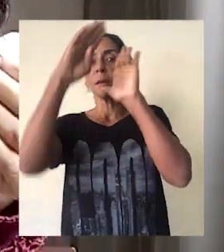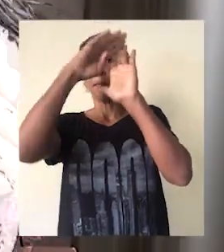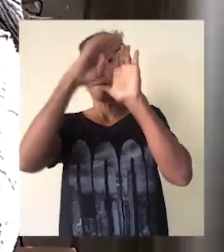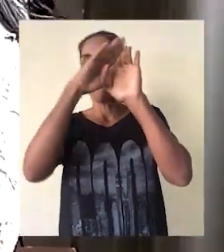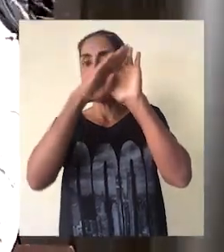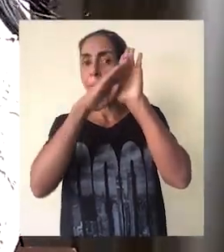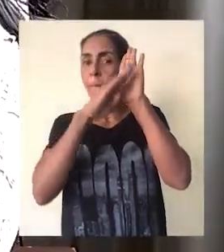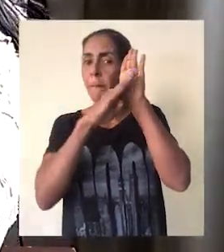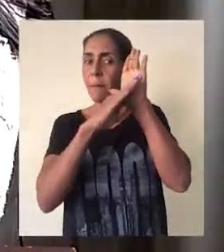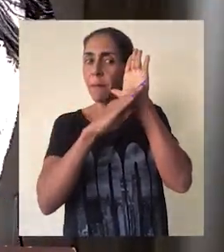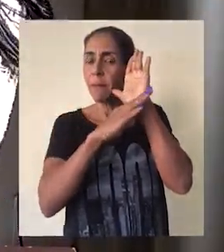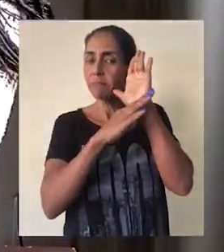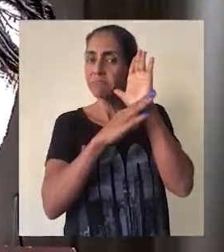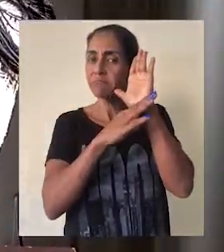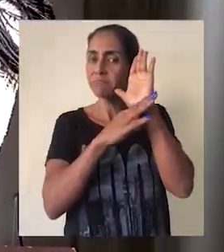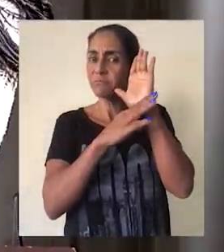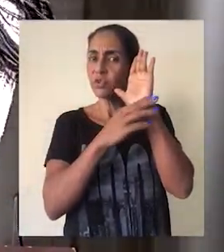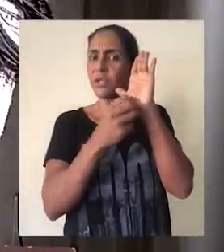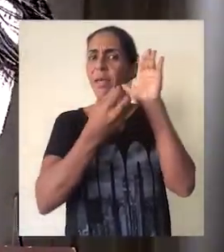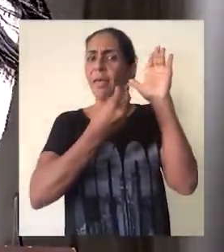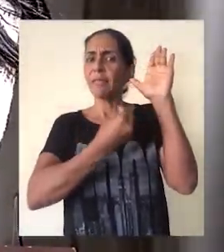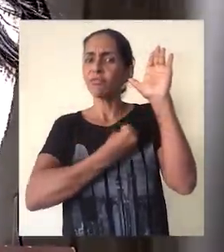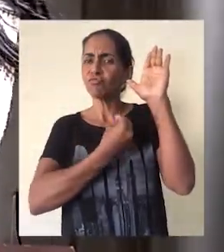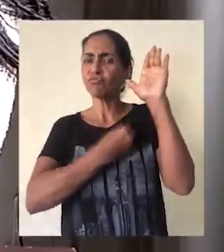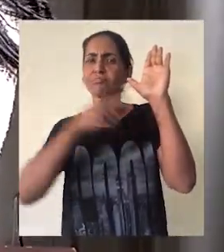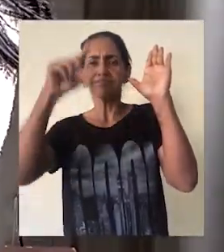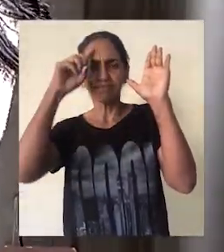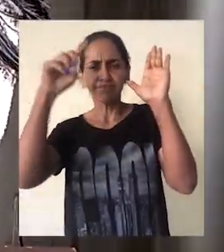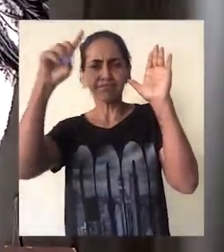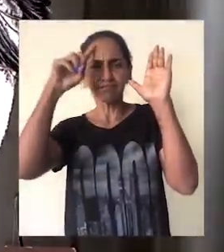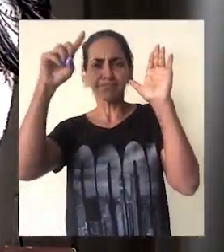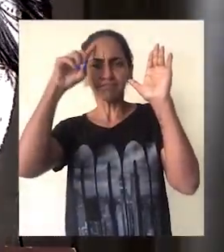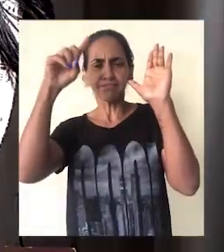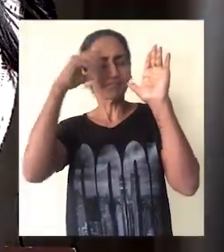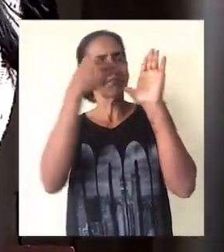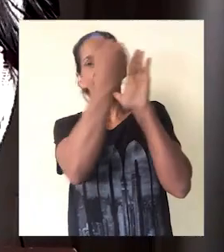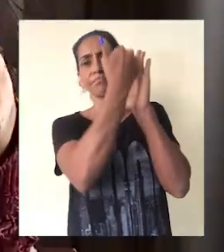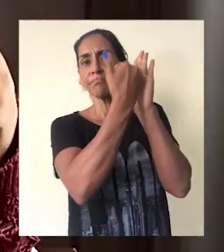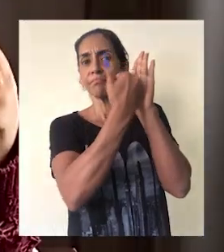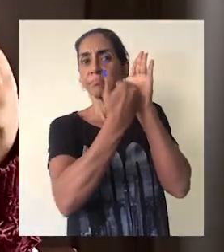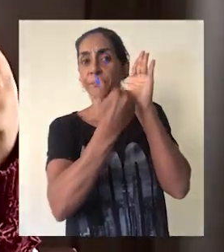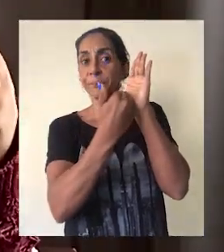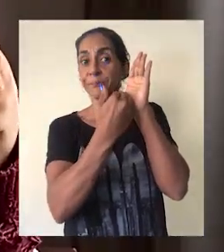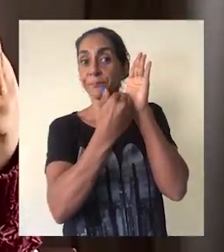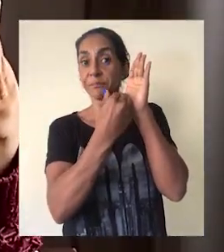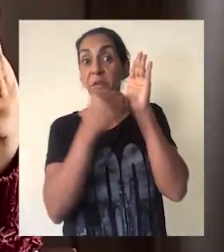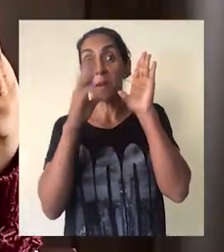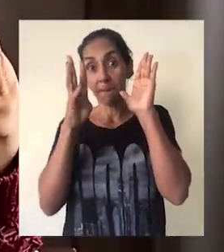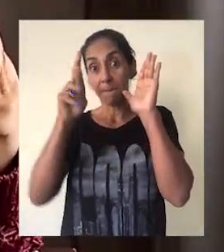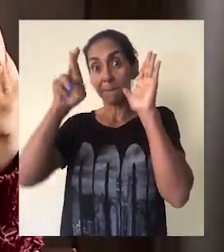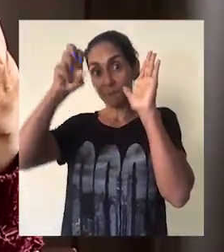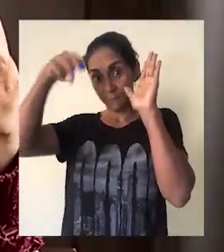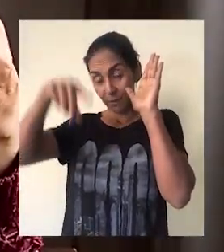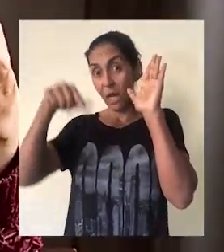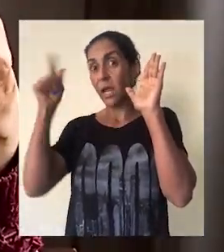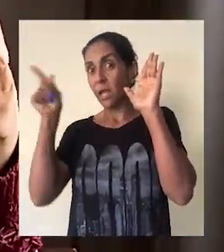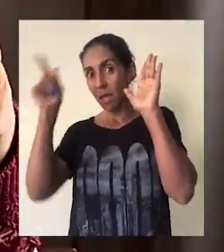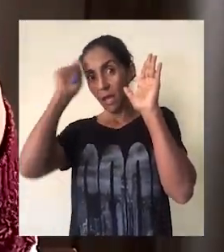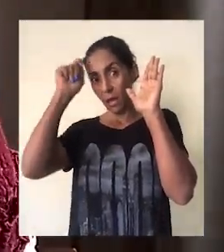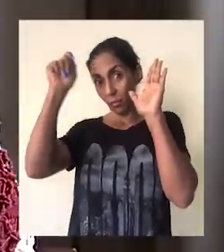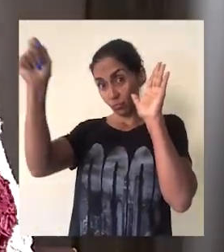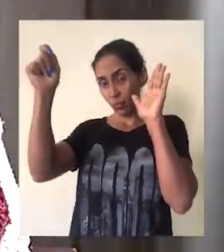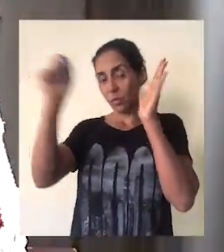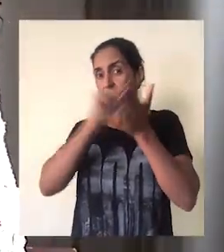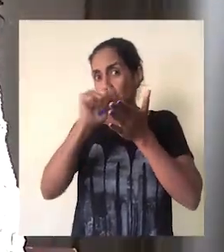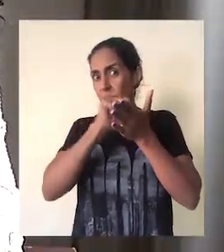cronológica. Gente, tem muita coisa mesmo, é muito escrito. Olha só isso. Bram Stoker também, com a ajuda do irmão dele,